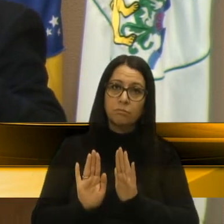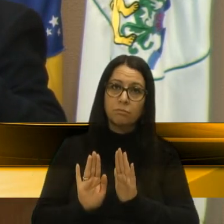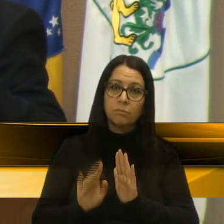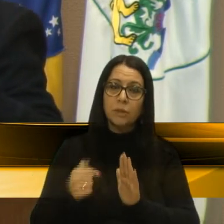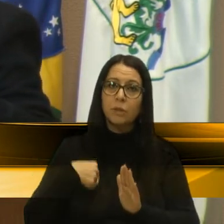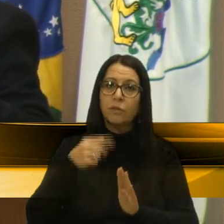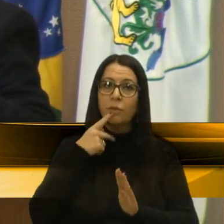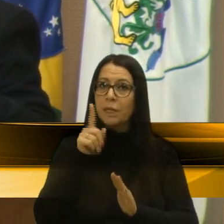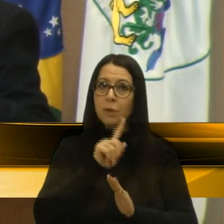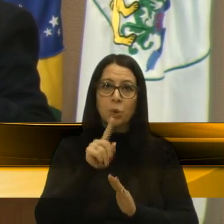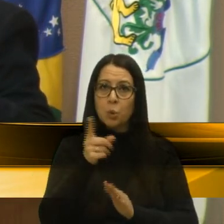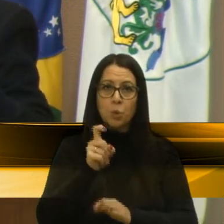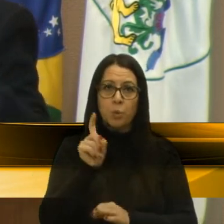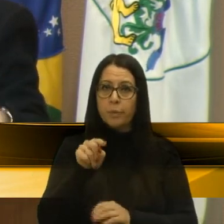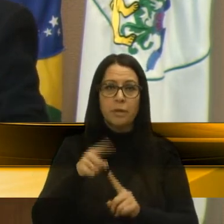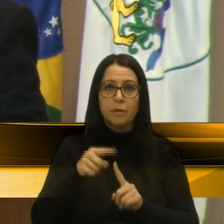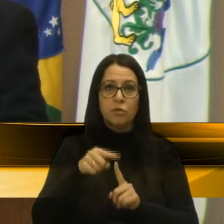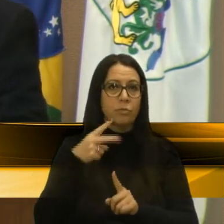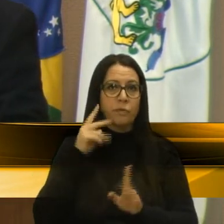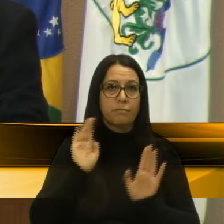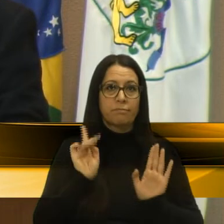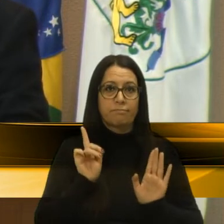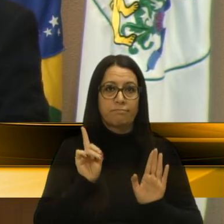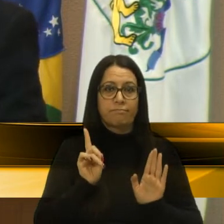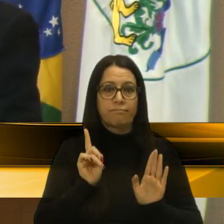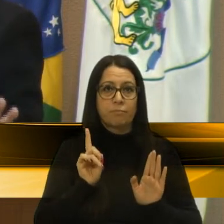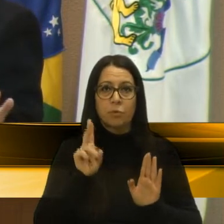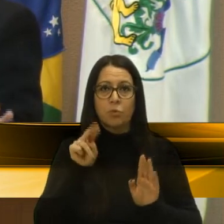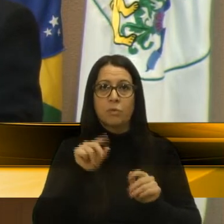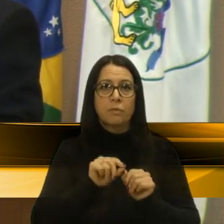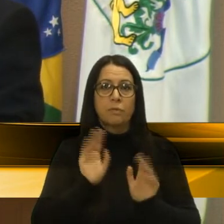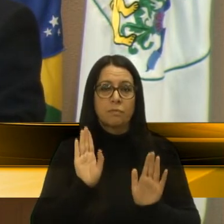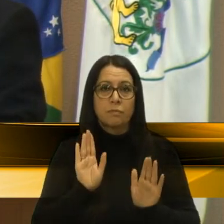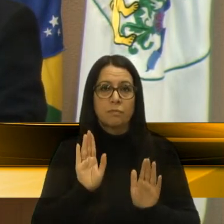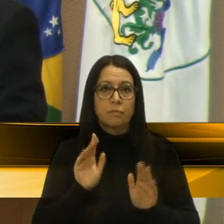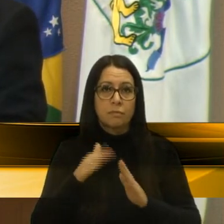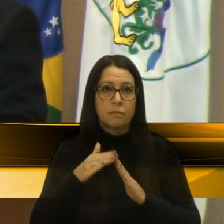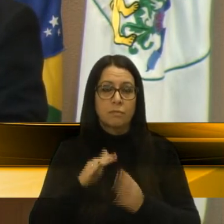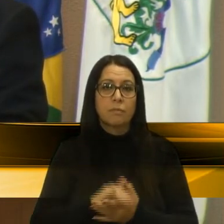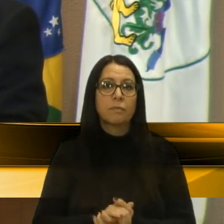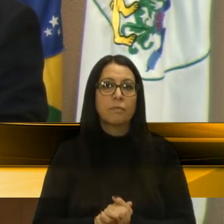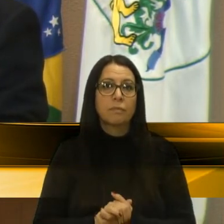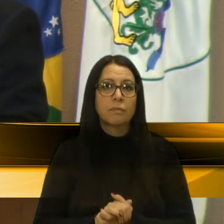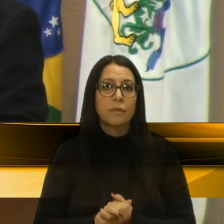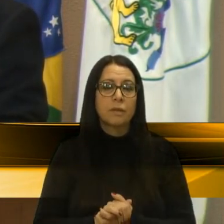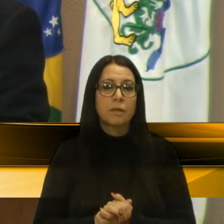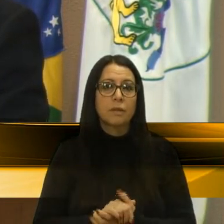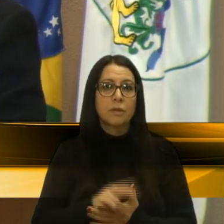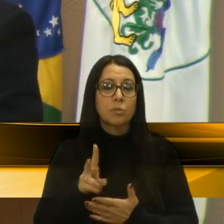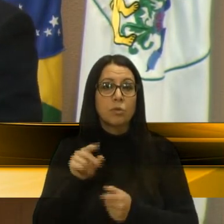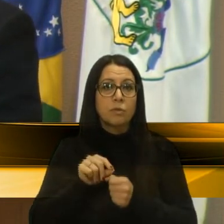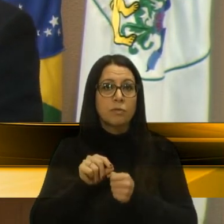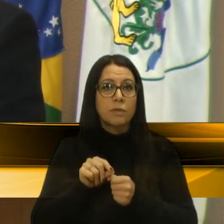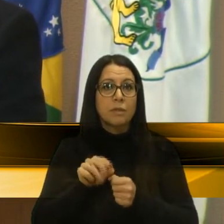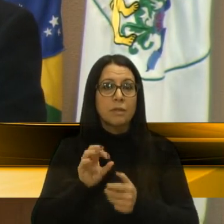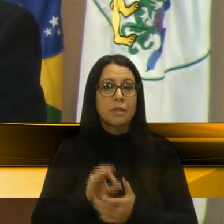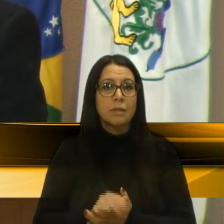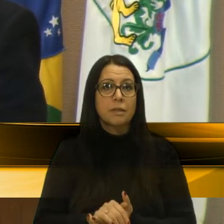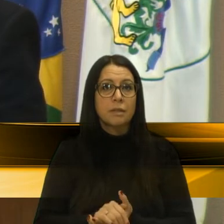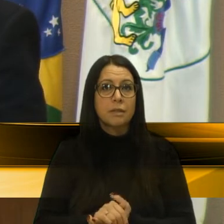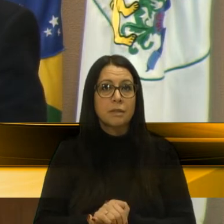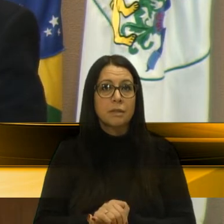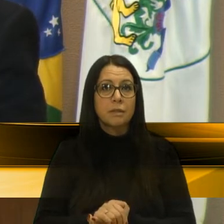Encaminhar o cascalhamento, tocar uma ponte que precisa de manutenção. São vereadores que têm esse perfil.